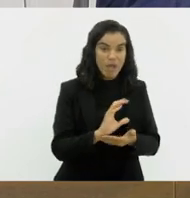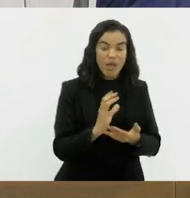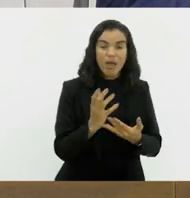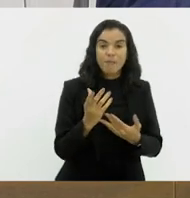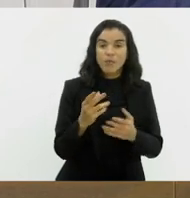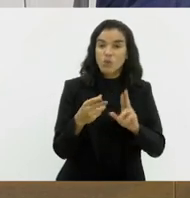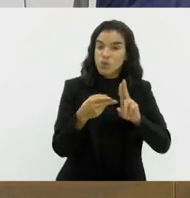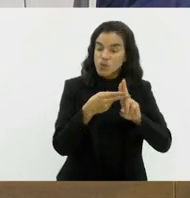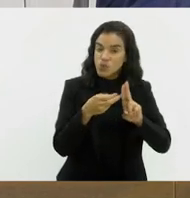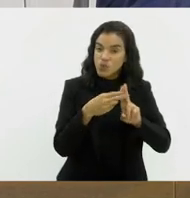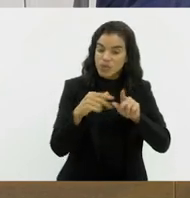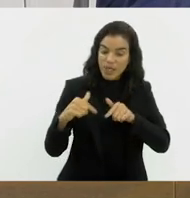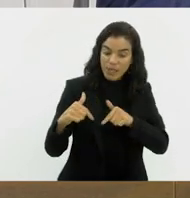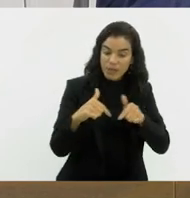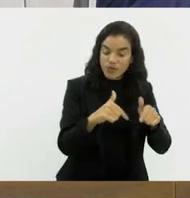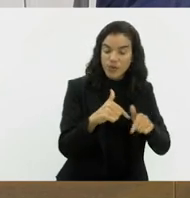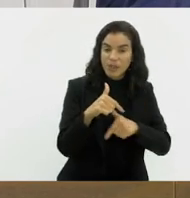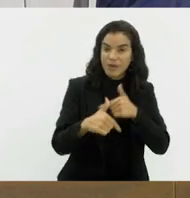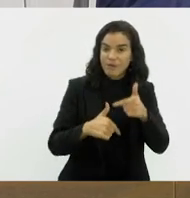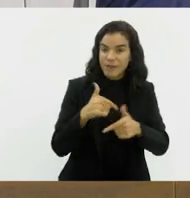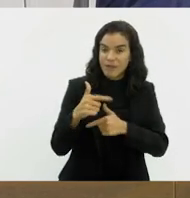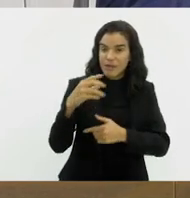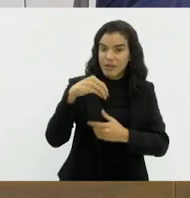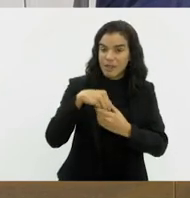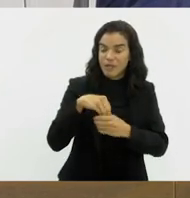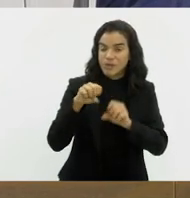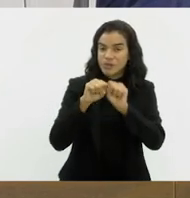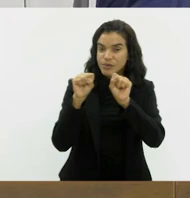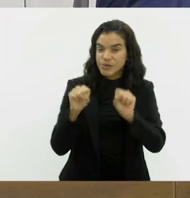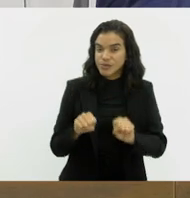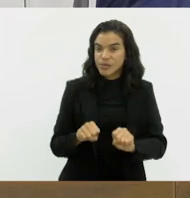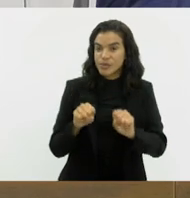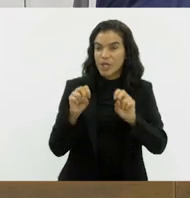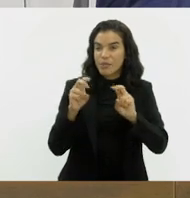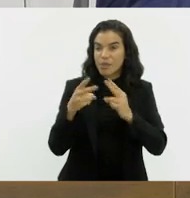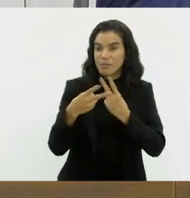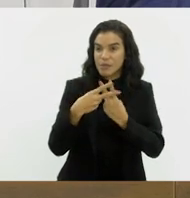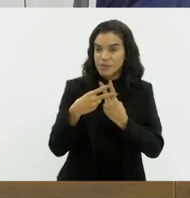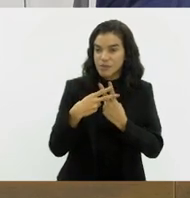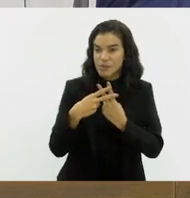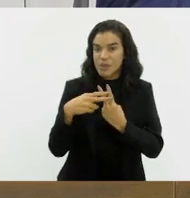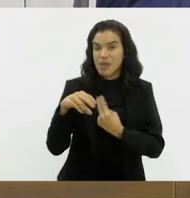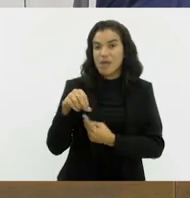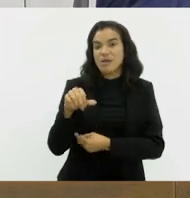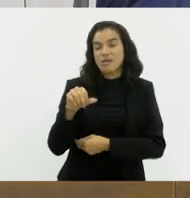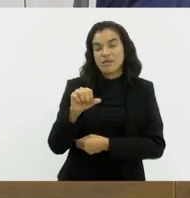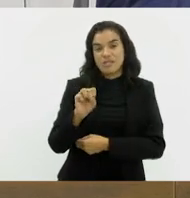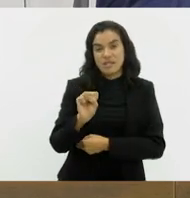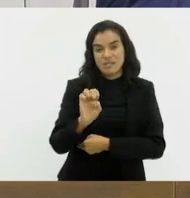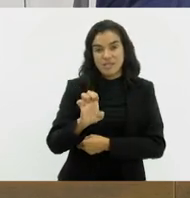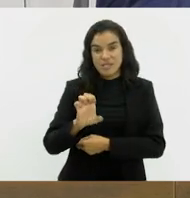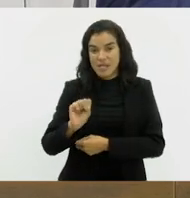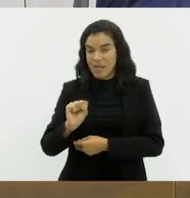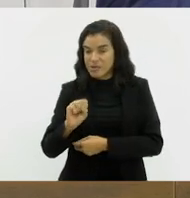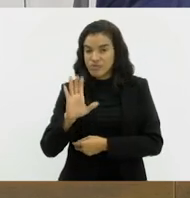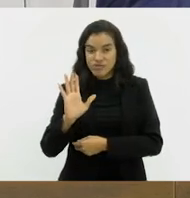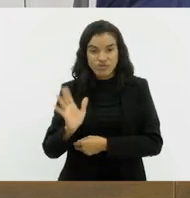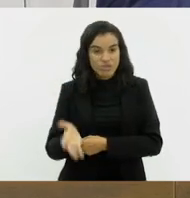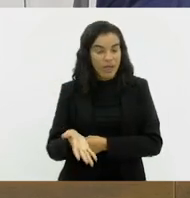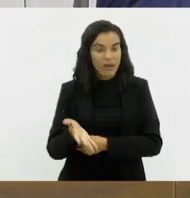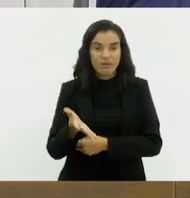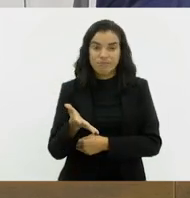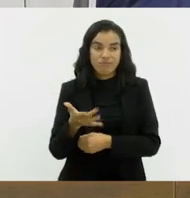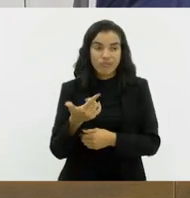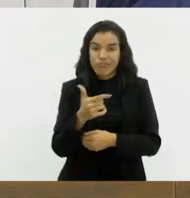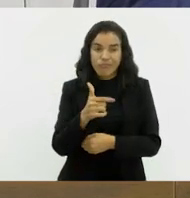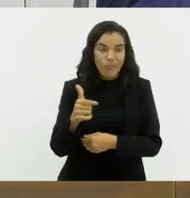SUS é quem executa as atividades de saúde dentro do sistema prisional hoje, já que a SES, já, né, a SEAP já não